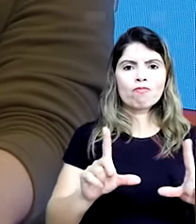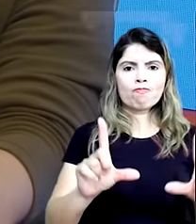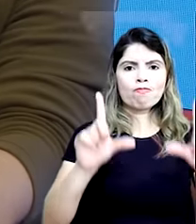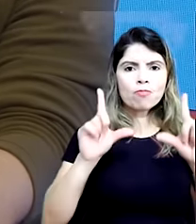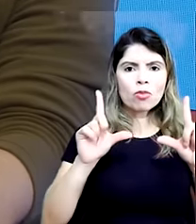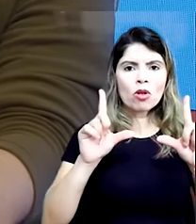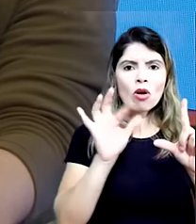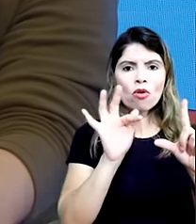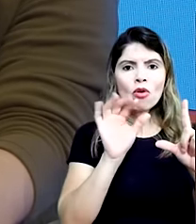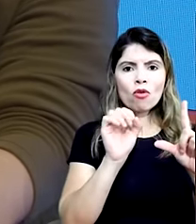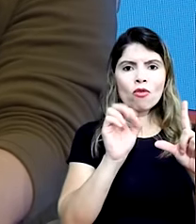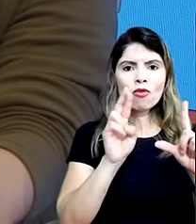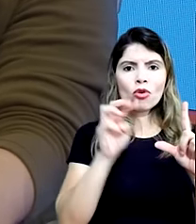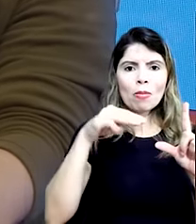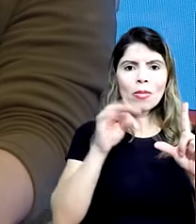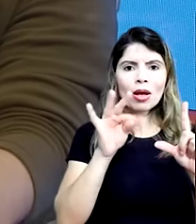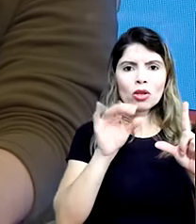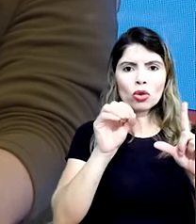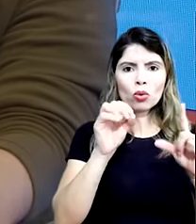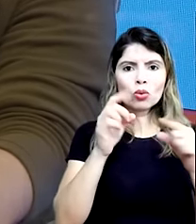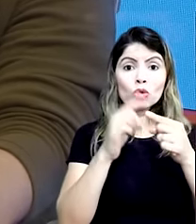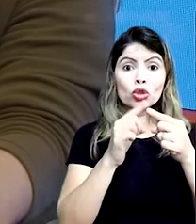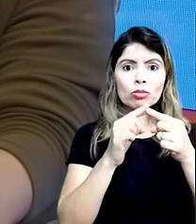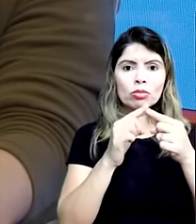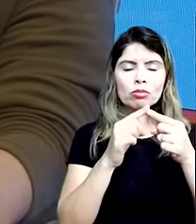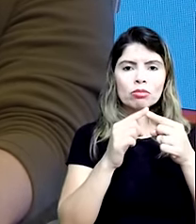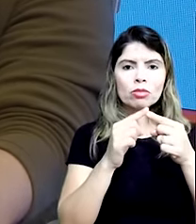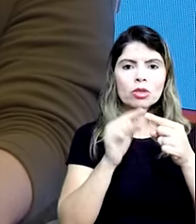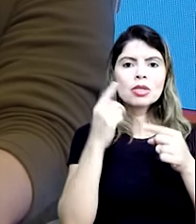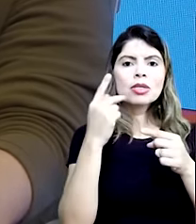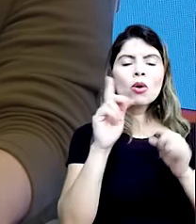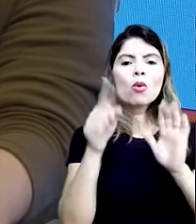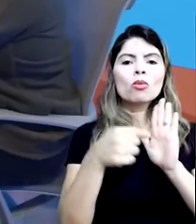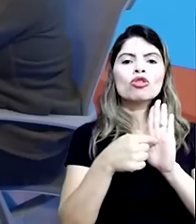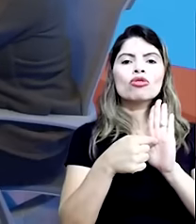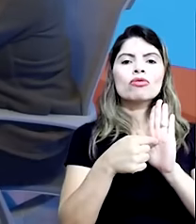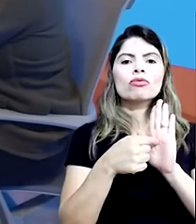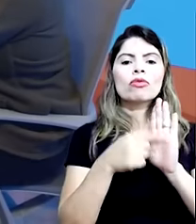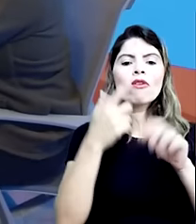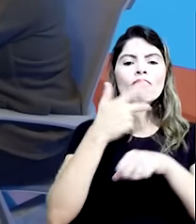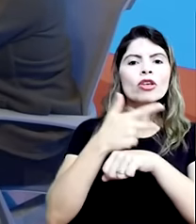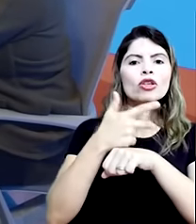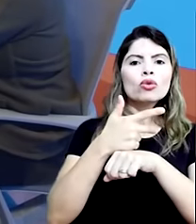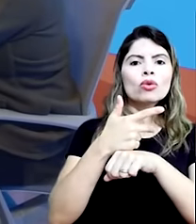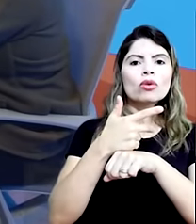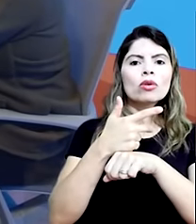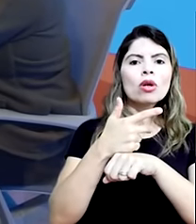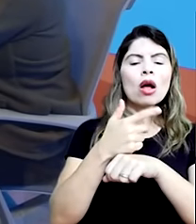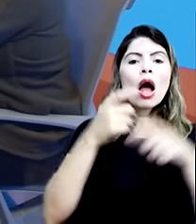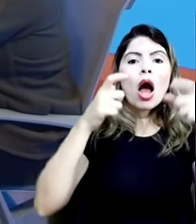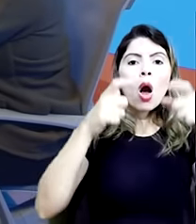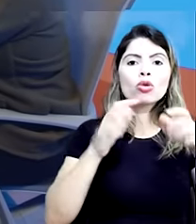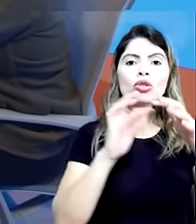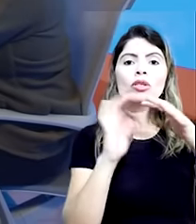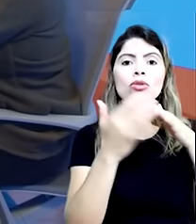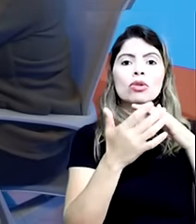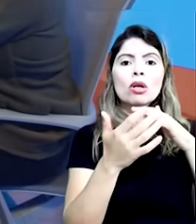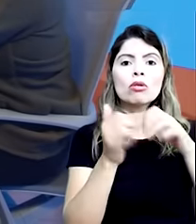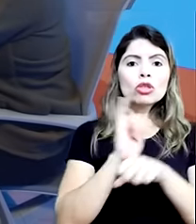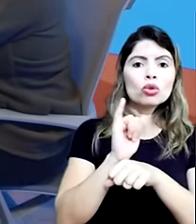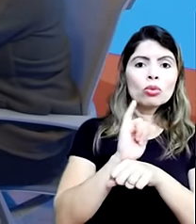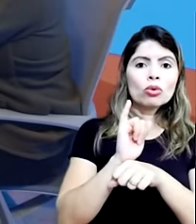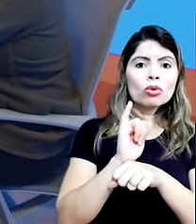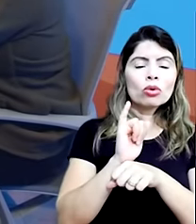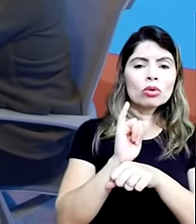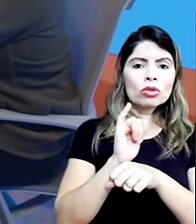um vídeo antes né de tudo Qual o objetivo desse vídeo ele vai ser passado aonde vai ser para um YouTube vai ser para um Stories